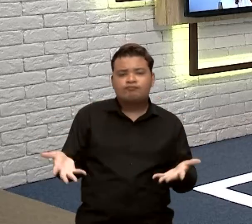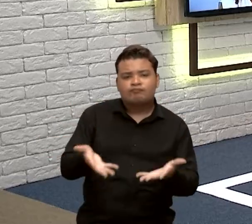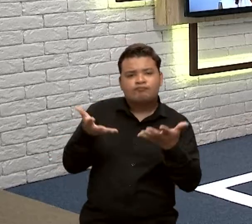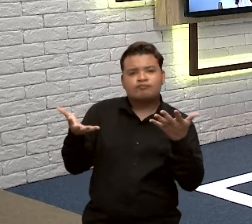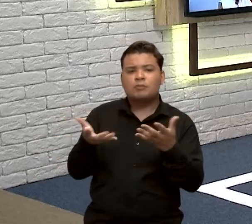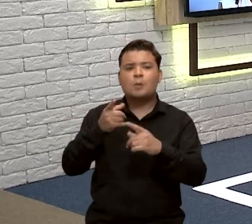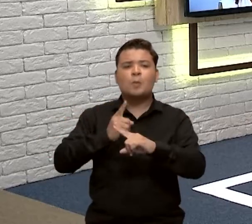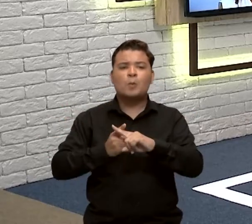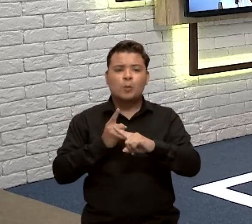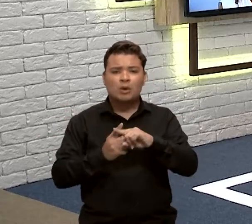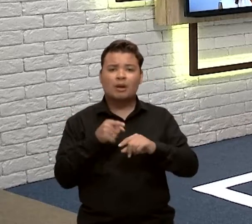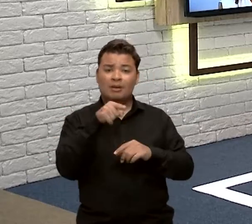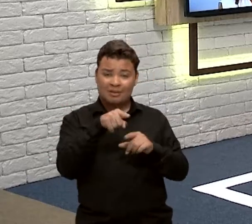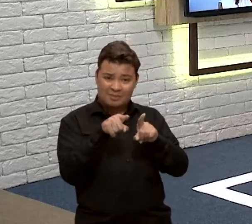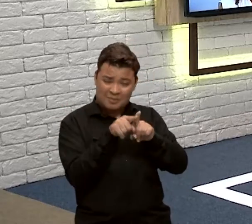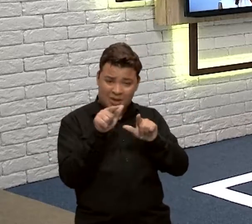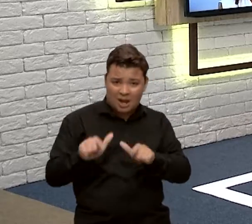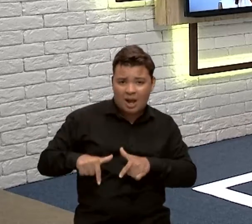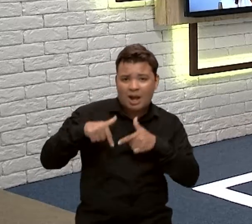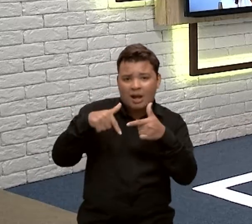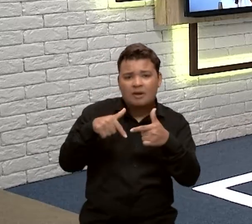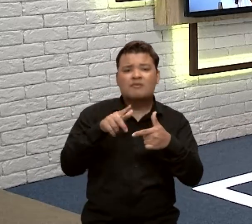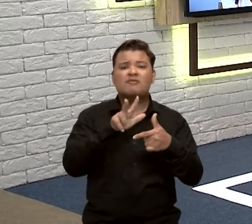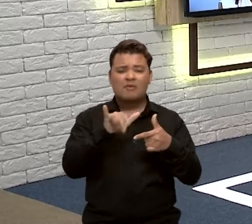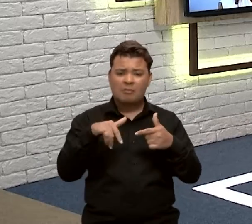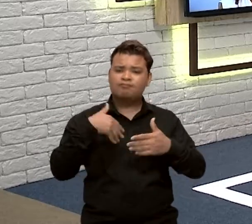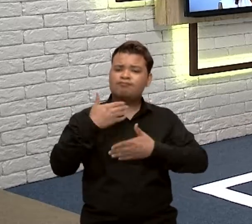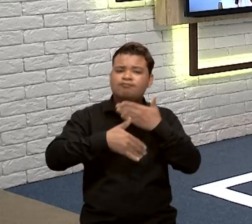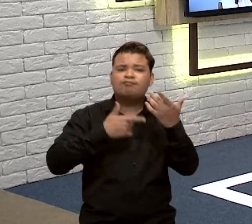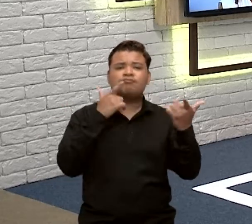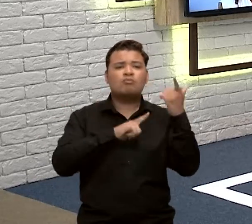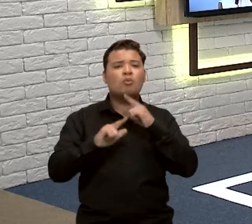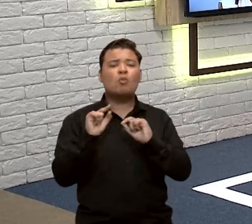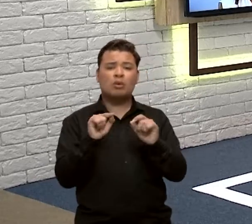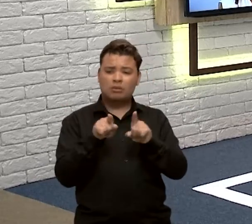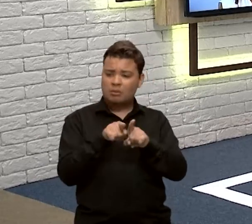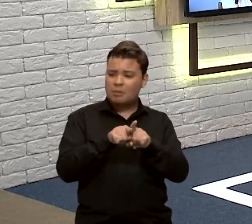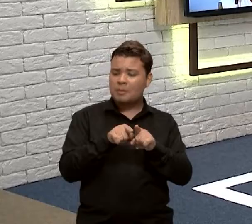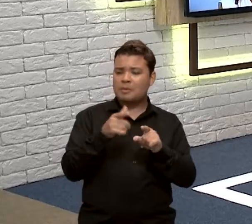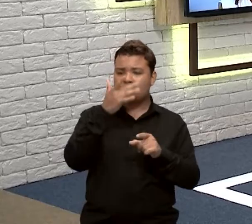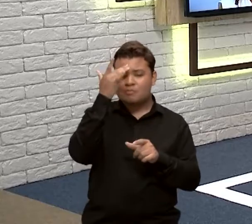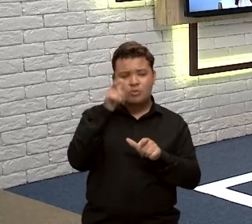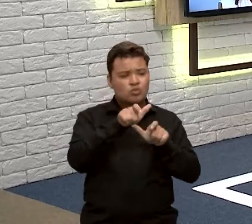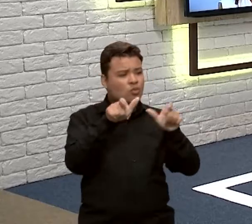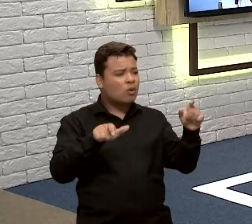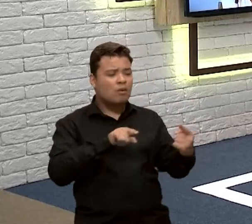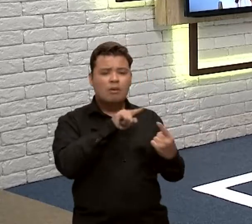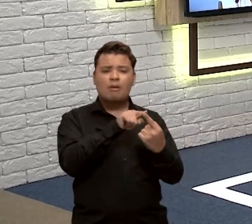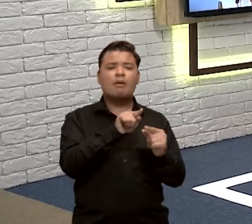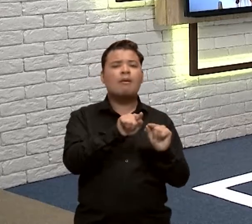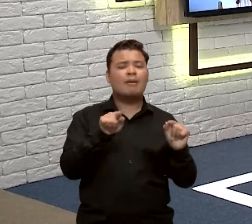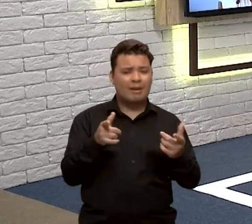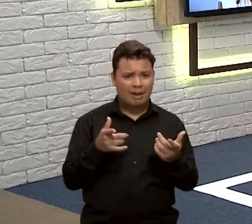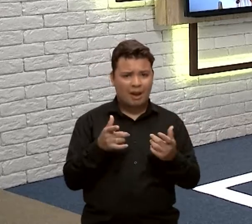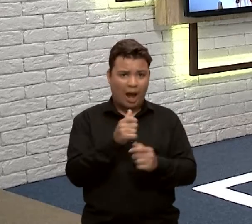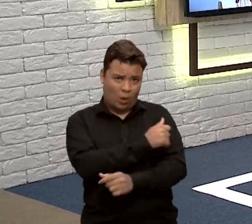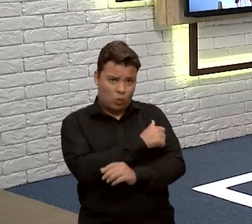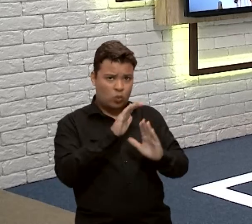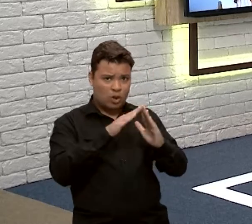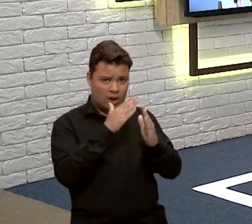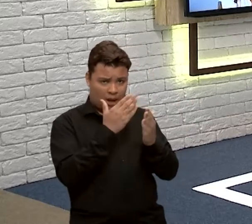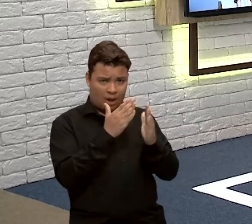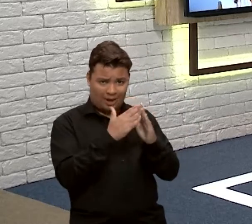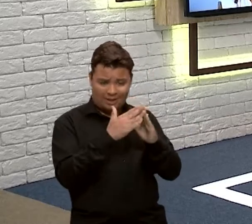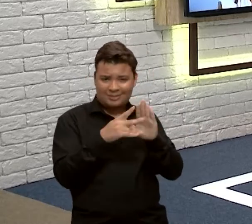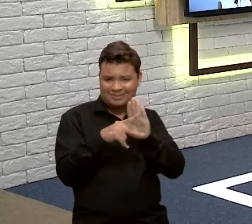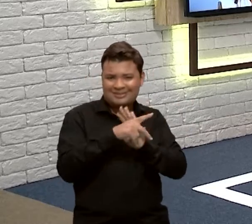ação deve realizar, né? Qual o público, são só os estudantes das casas dos estudantes, tem mais gente atendida? Explica